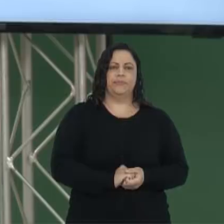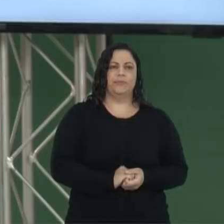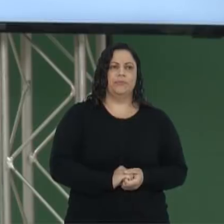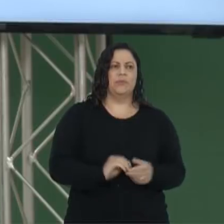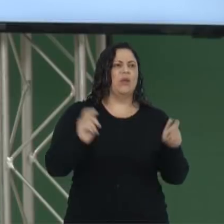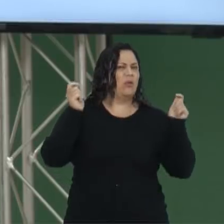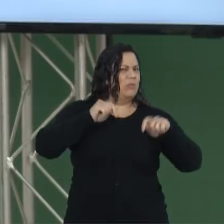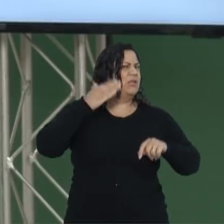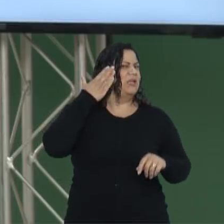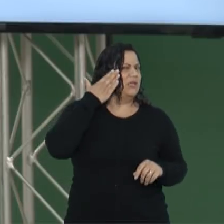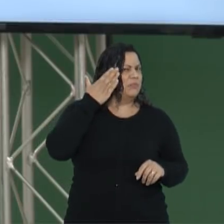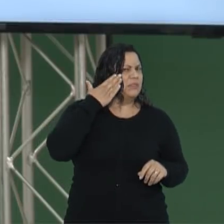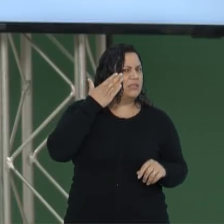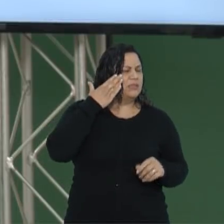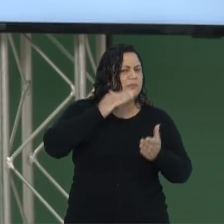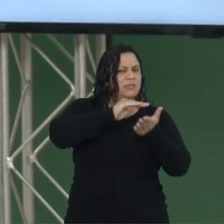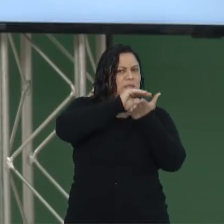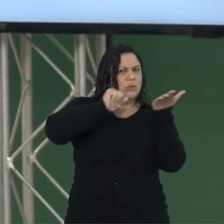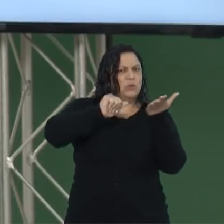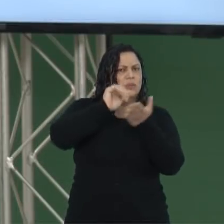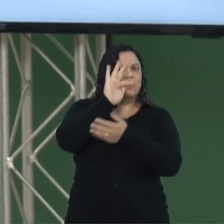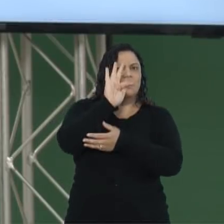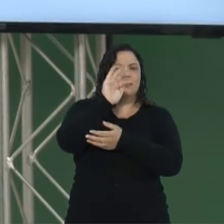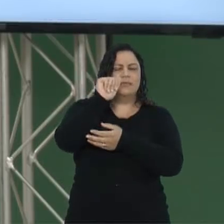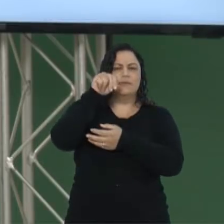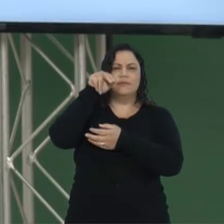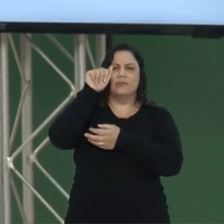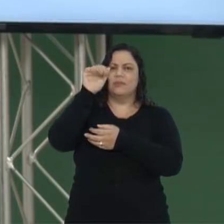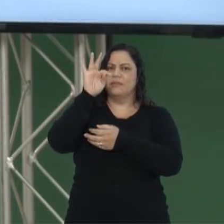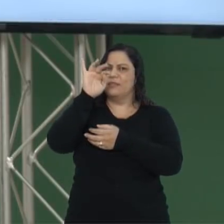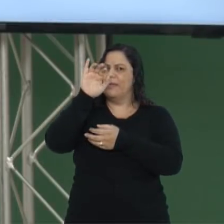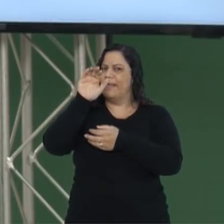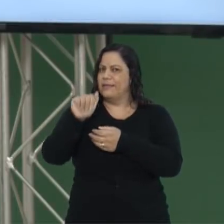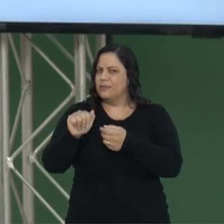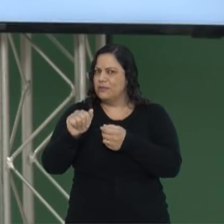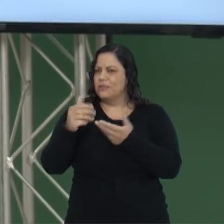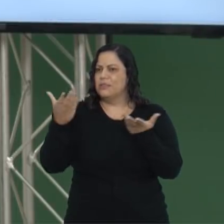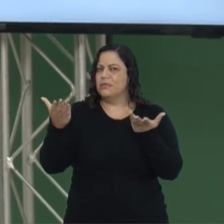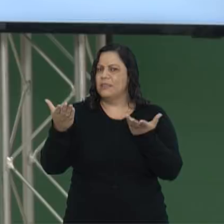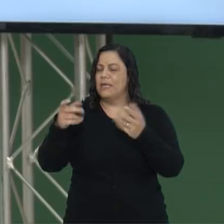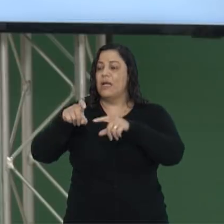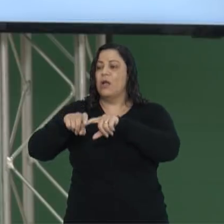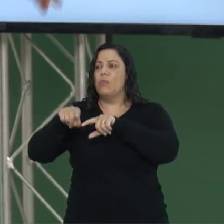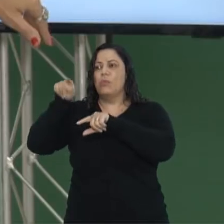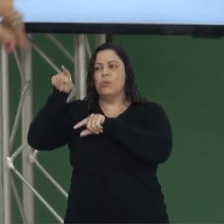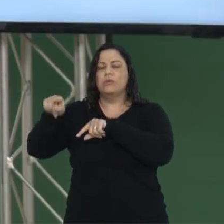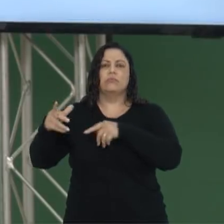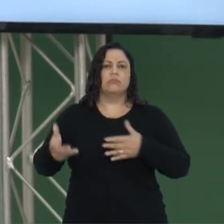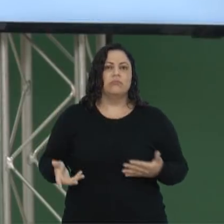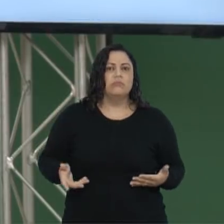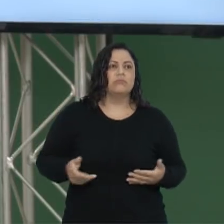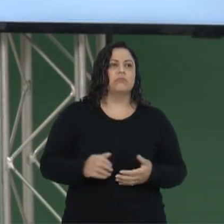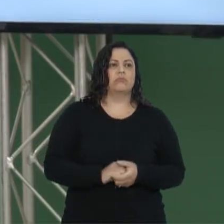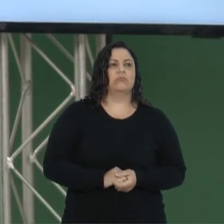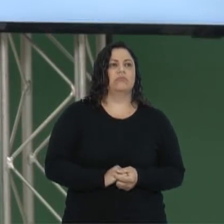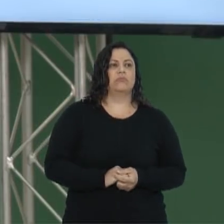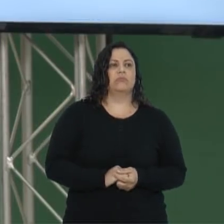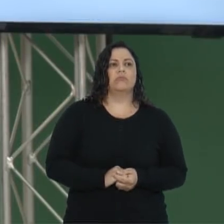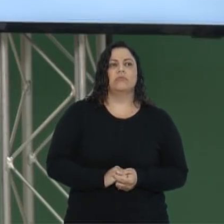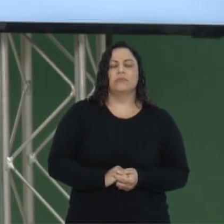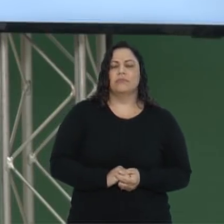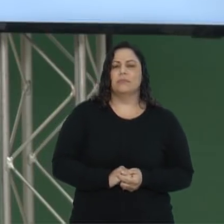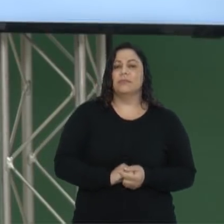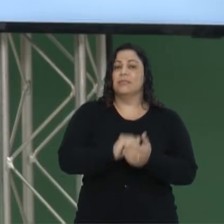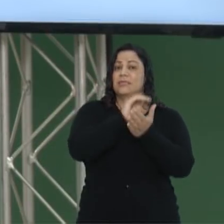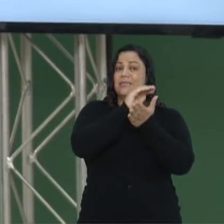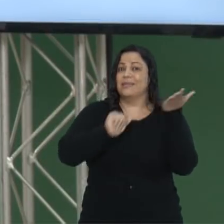para saber, né, que ela é fanática por isso, né, se a gente tirasse. É isso que ele está dizendo aqui